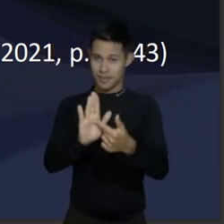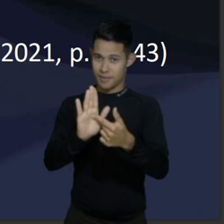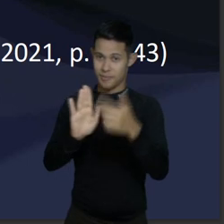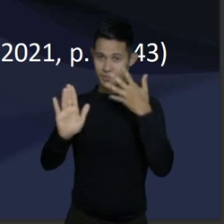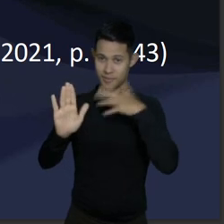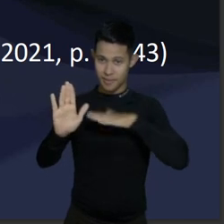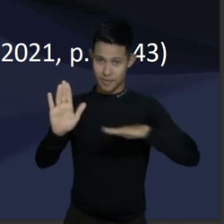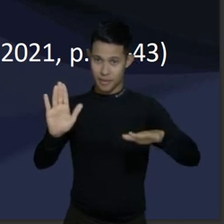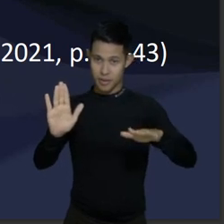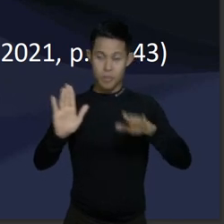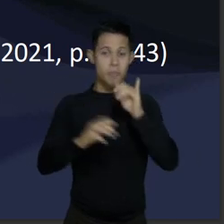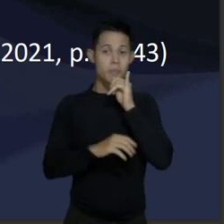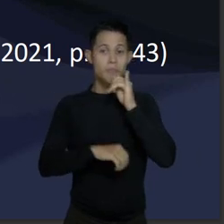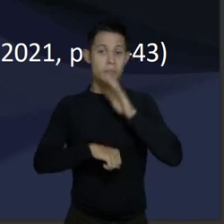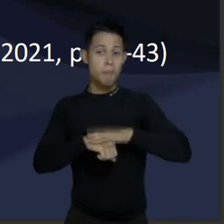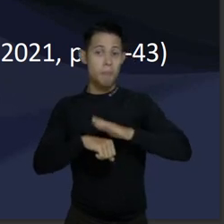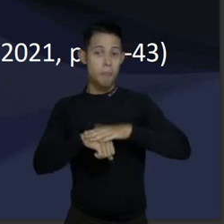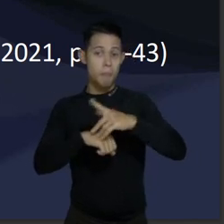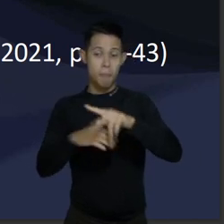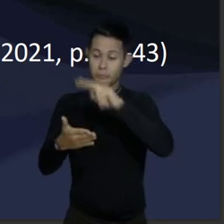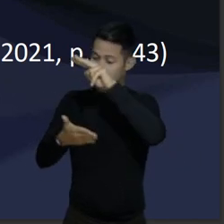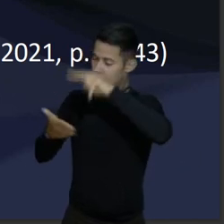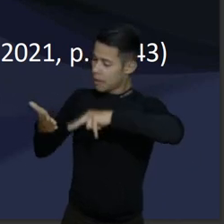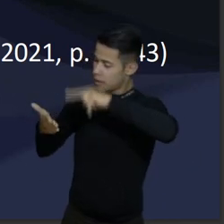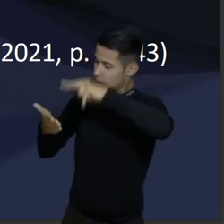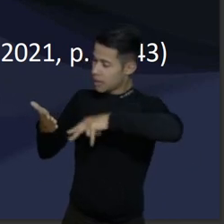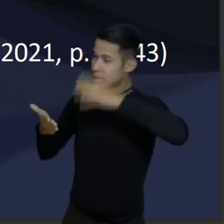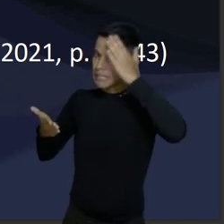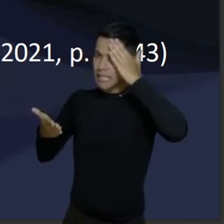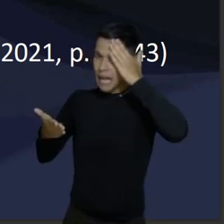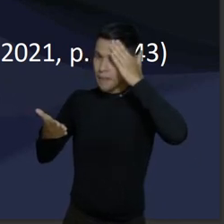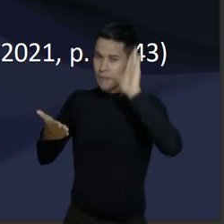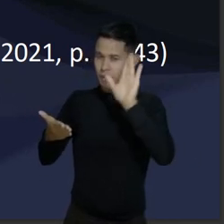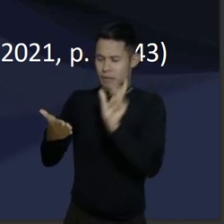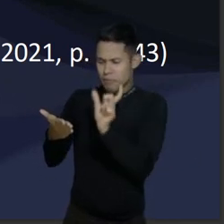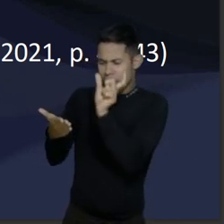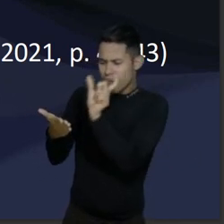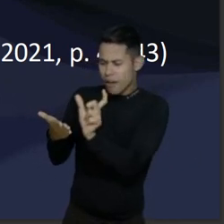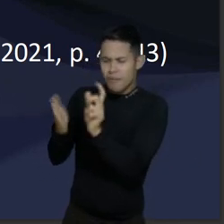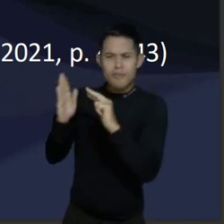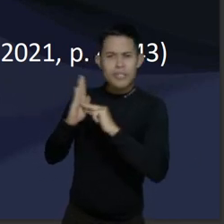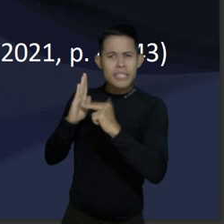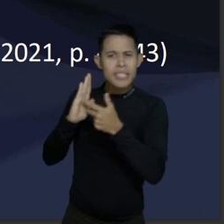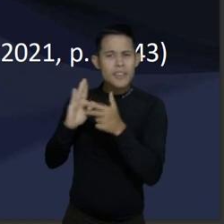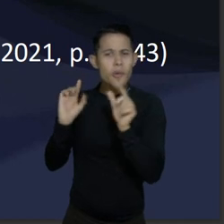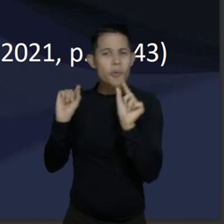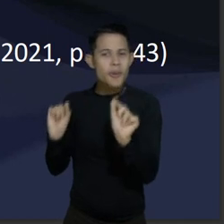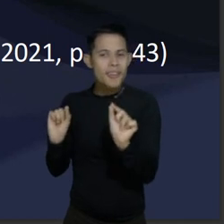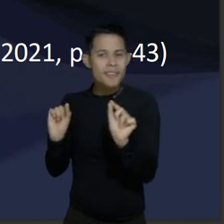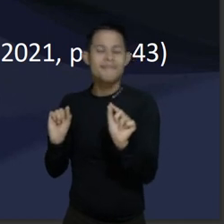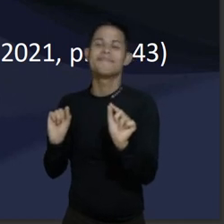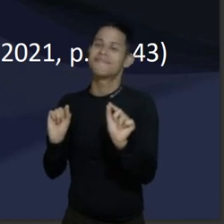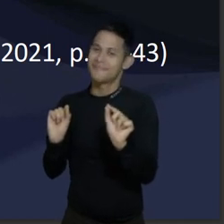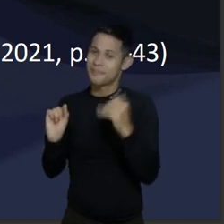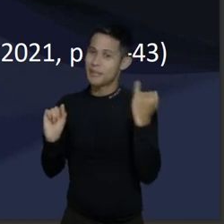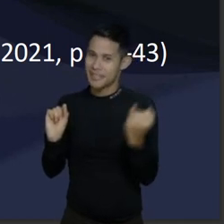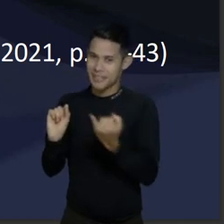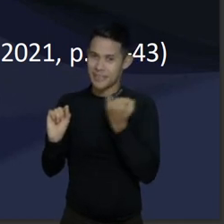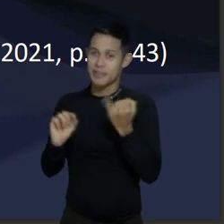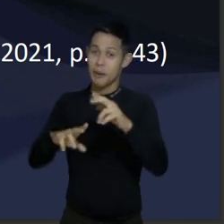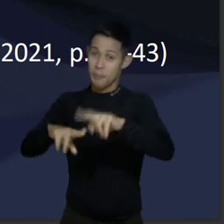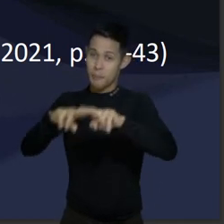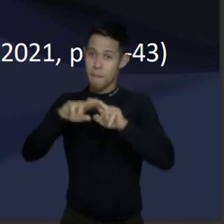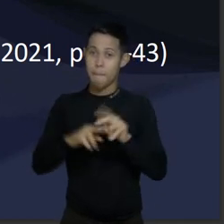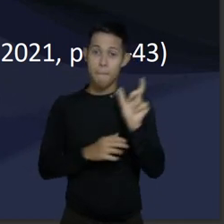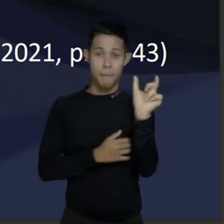ler mas sem a gente compreender o significado dessa palavra então cada palavrinha nova tem